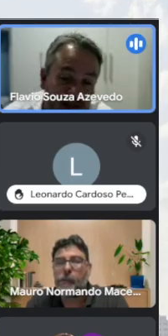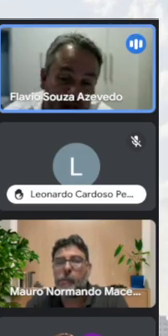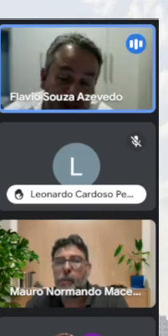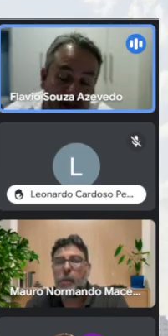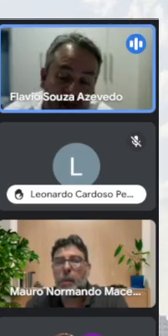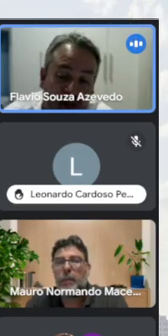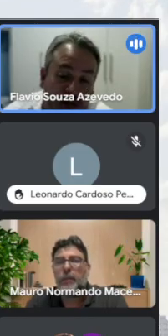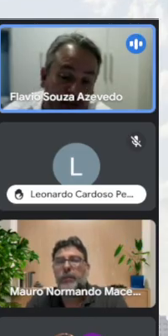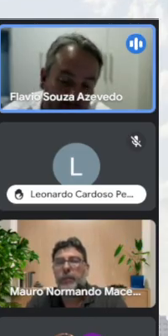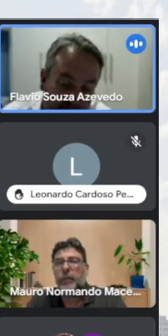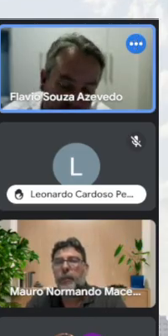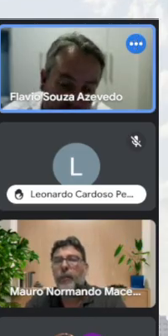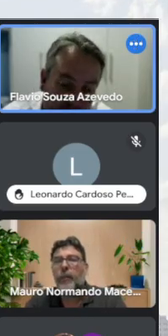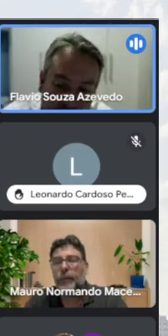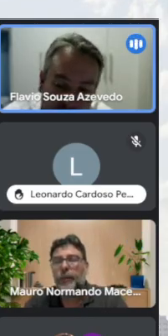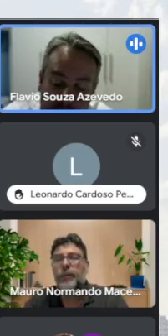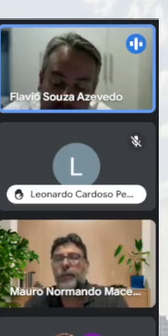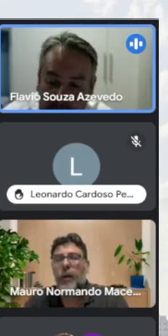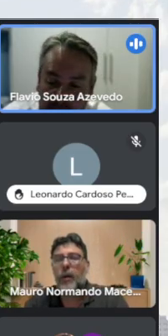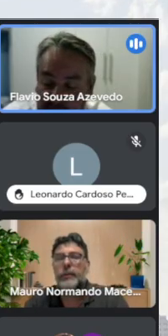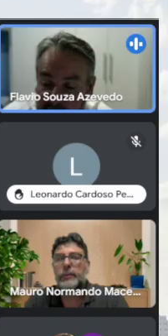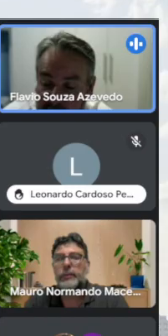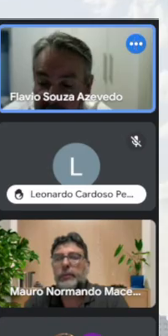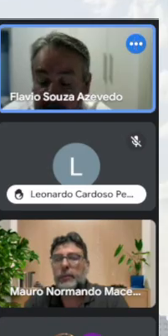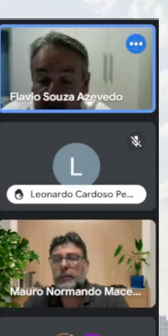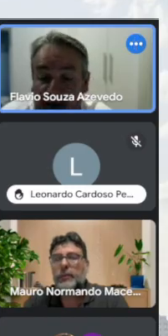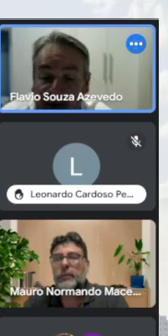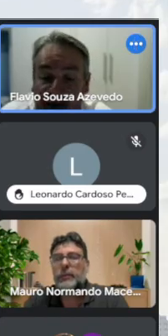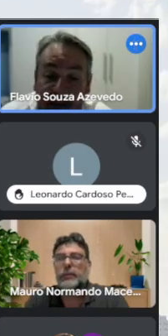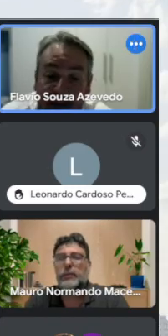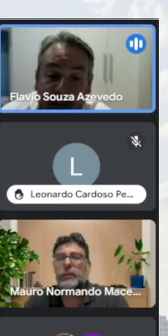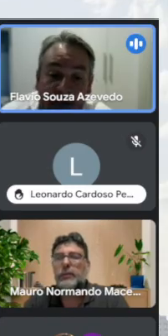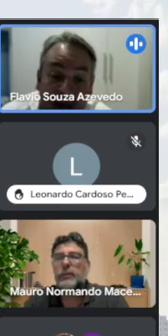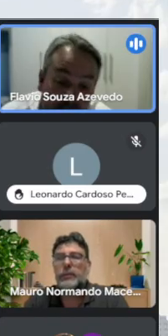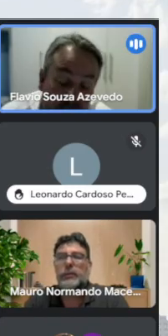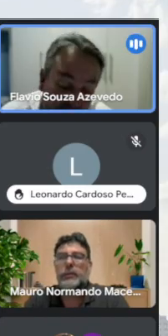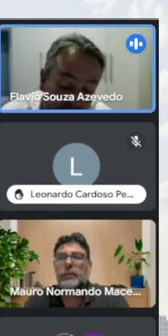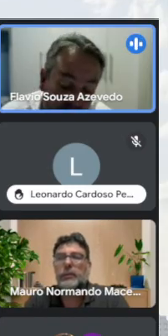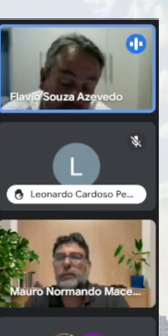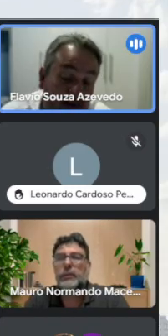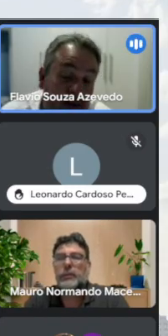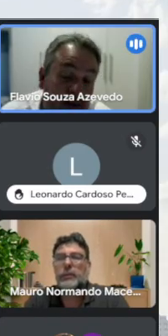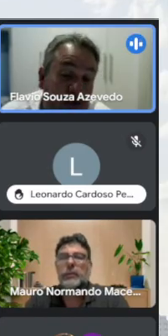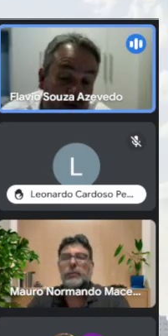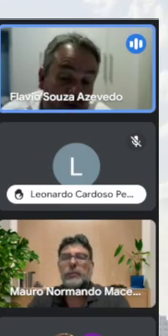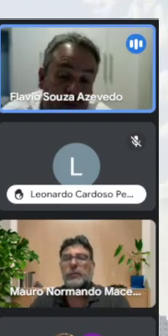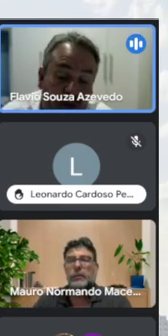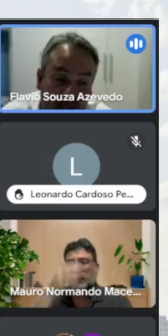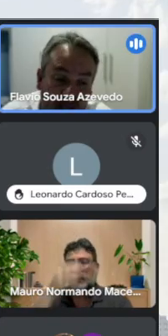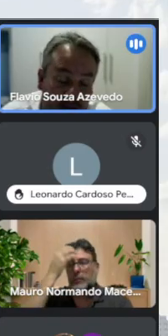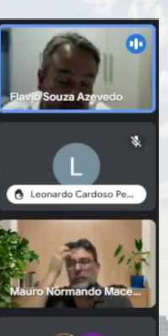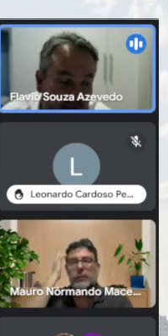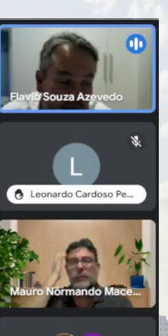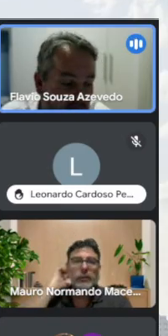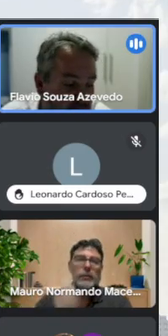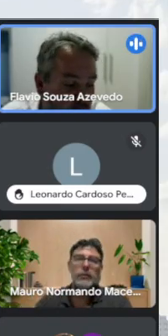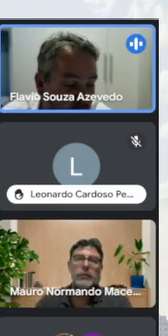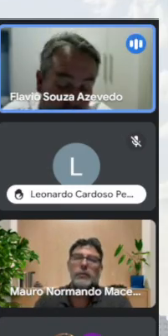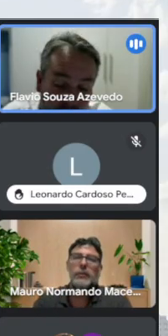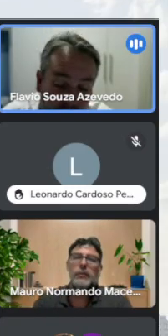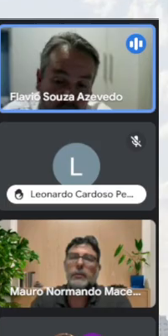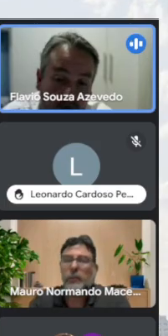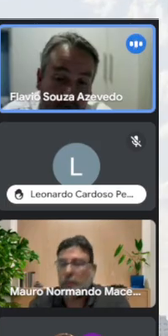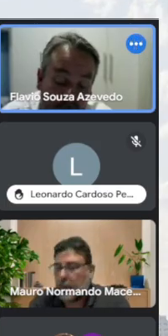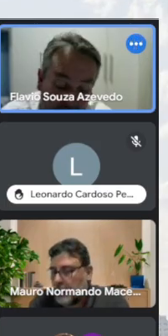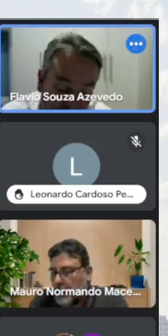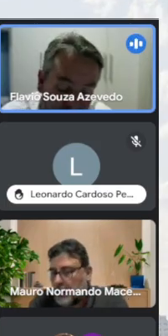3 cidades, né, fazer uma coisa mais comparativa. Mas eu tive a sorte de 2 projetos, aí falando da gestão, como